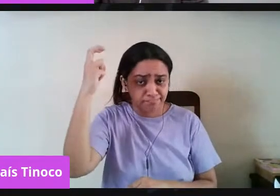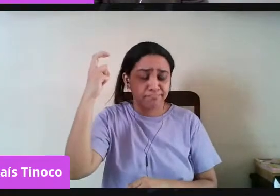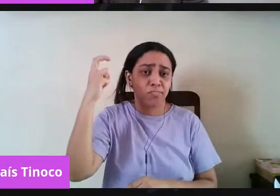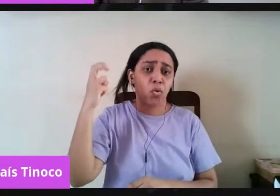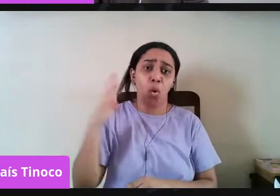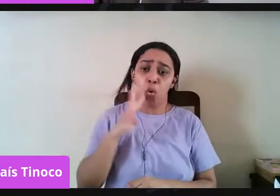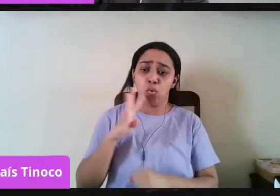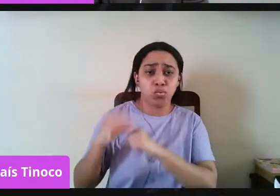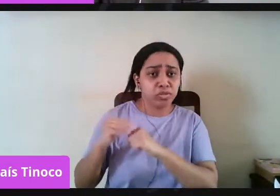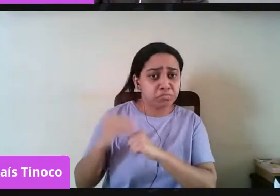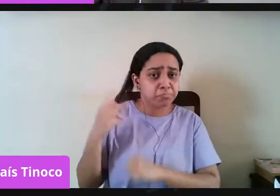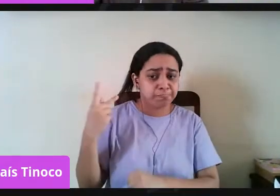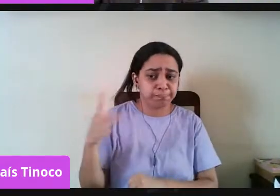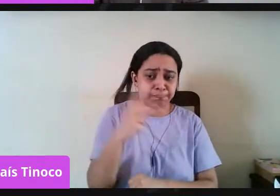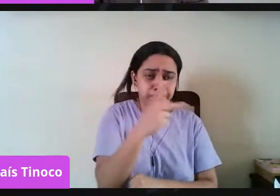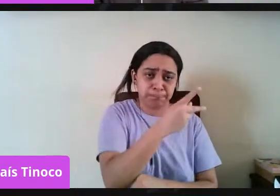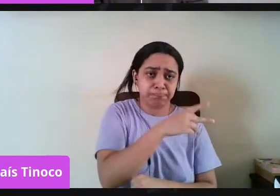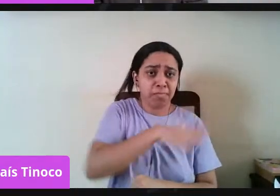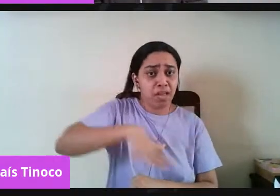de forma